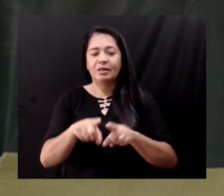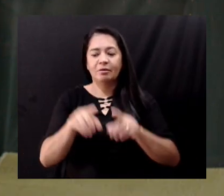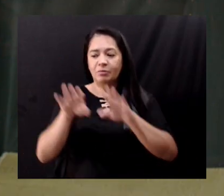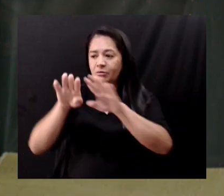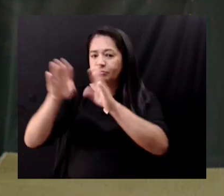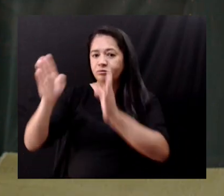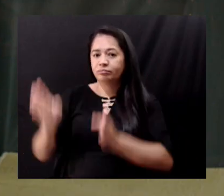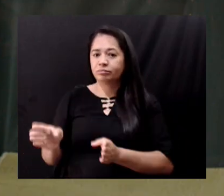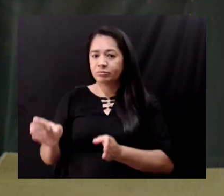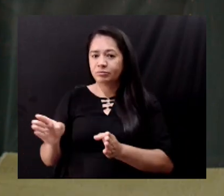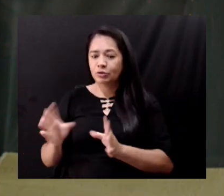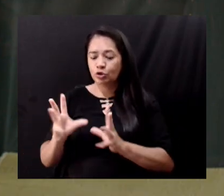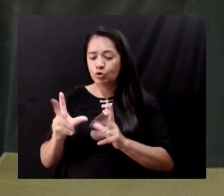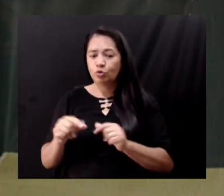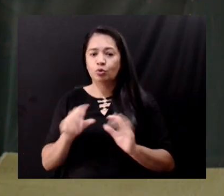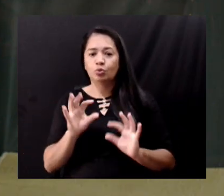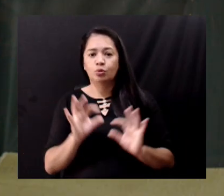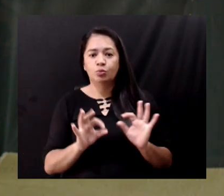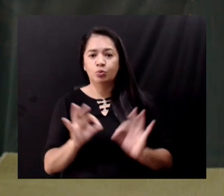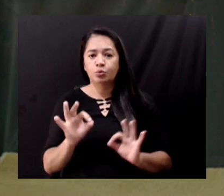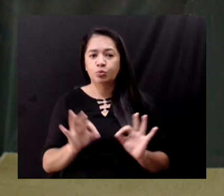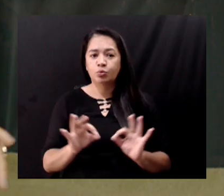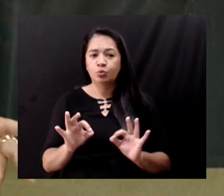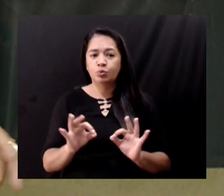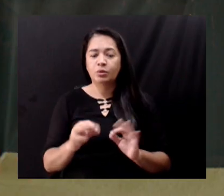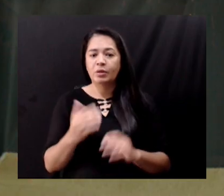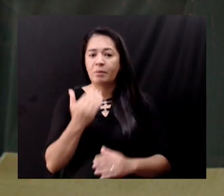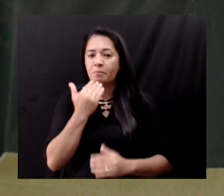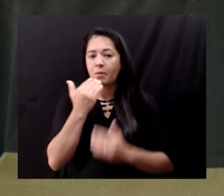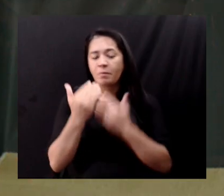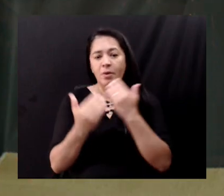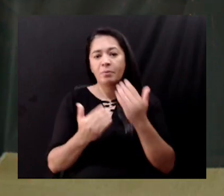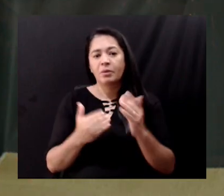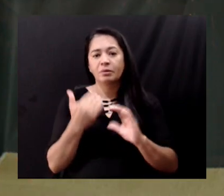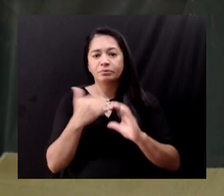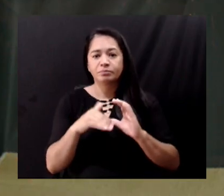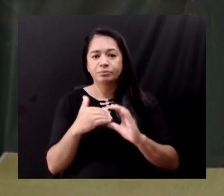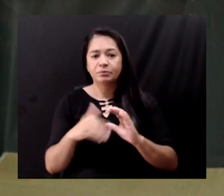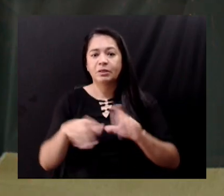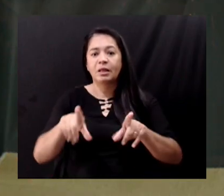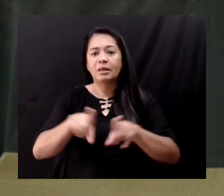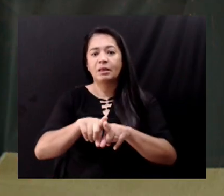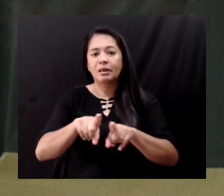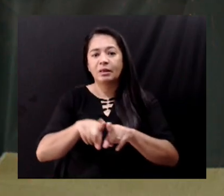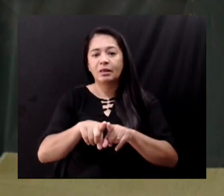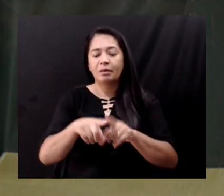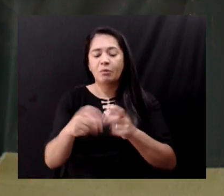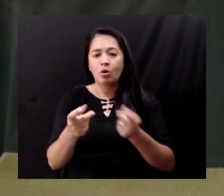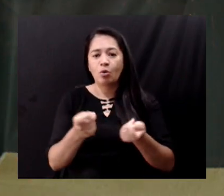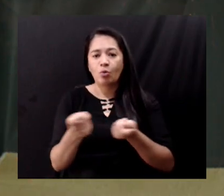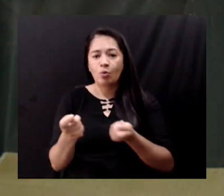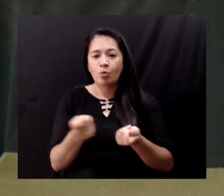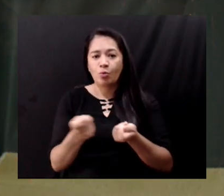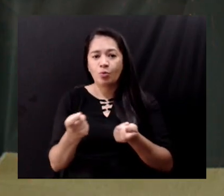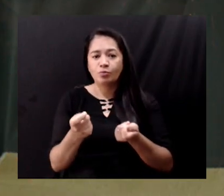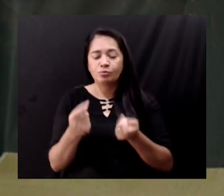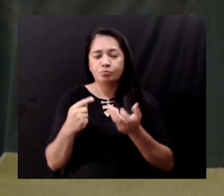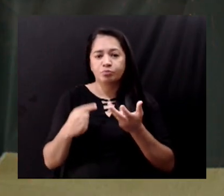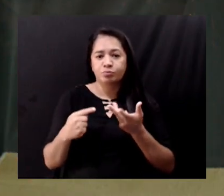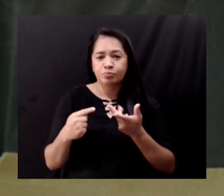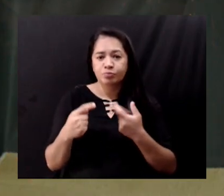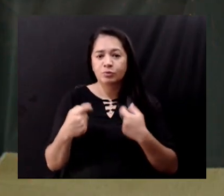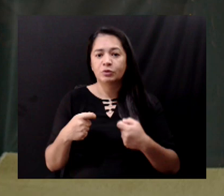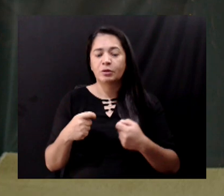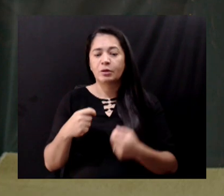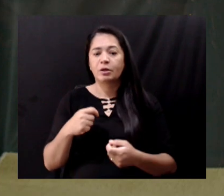e gerenciem as solicitações enviadas, além de ter também controle, né, das providências tomadas, principalmente